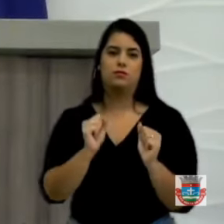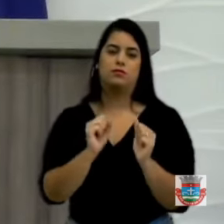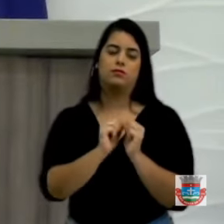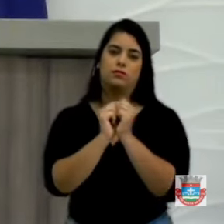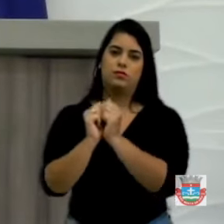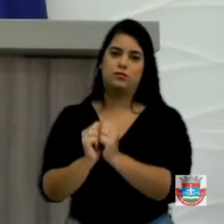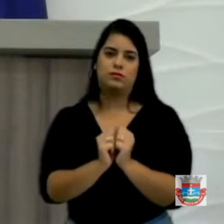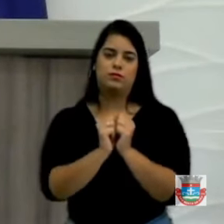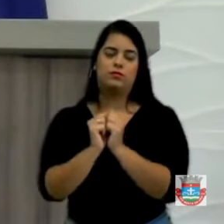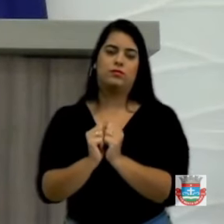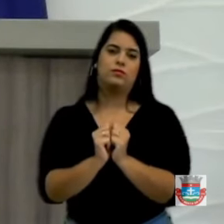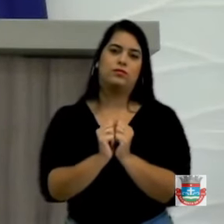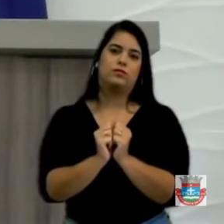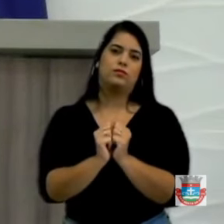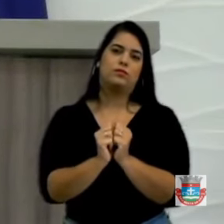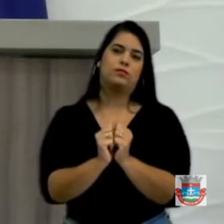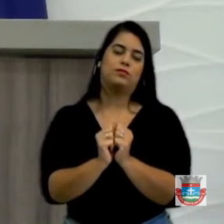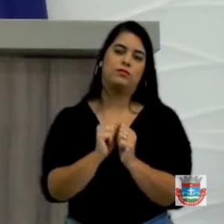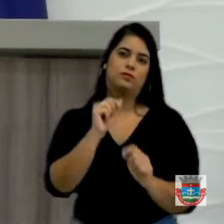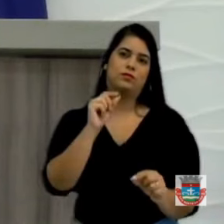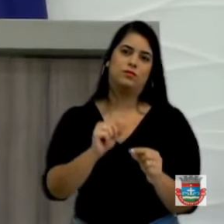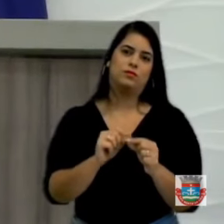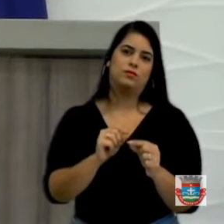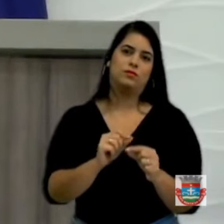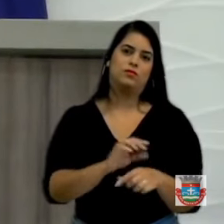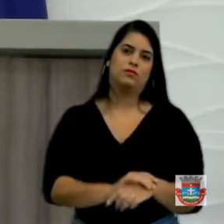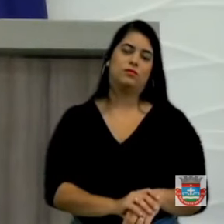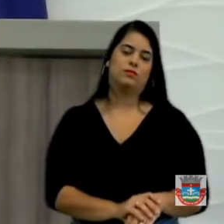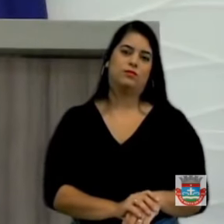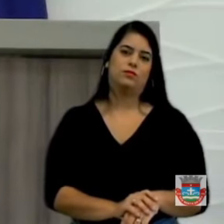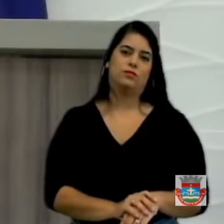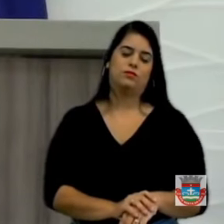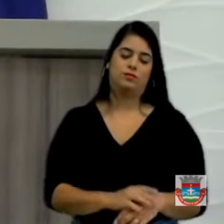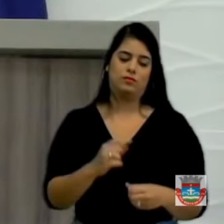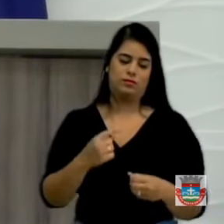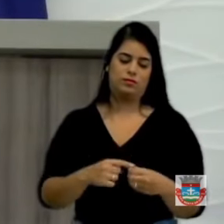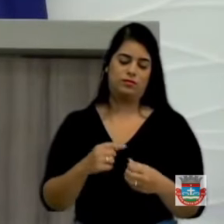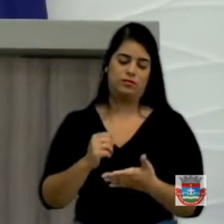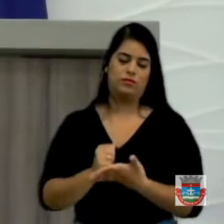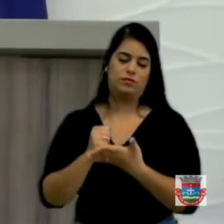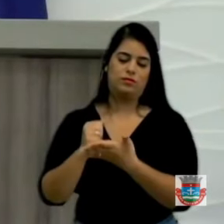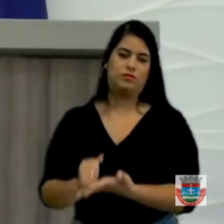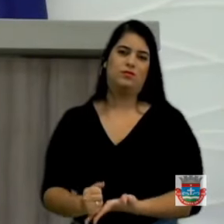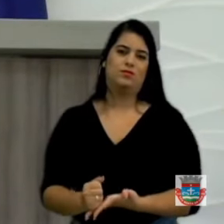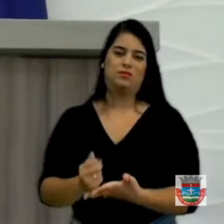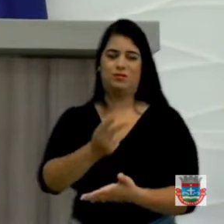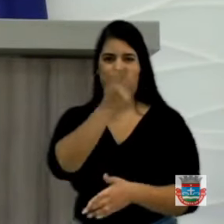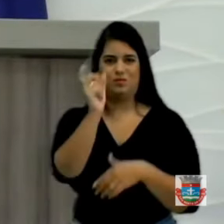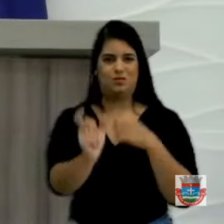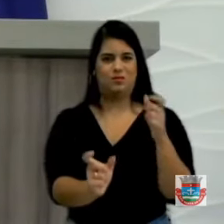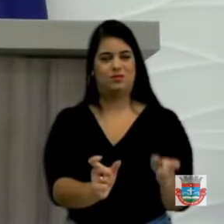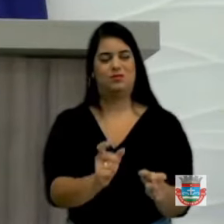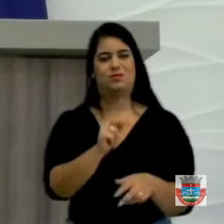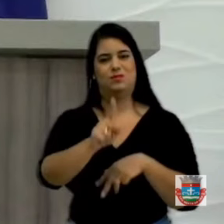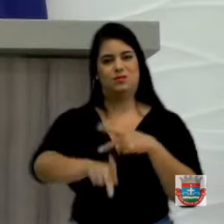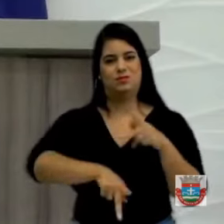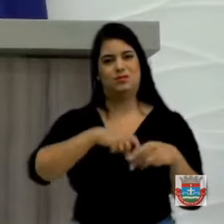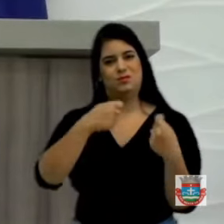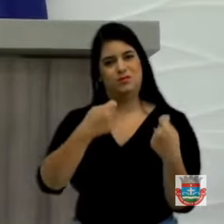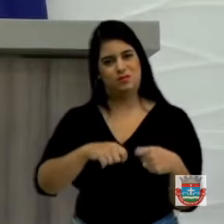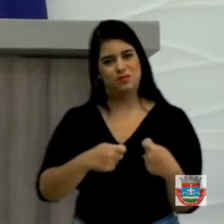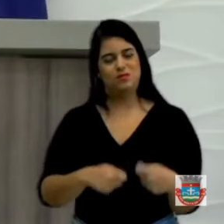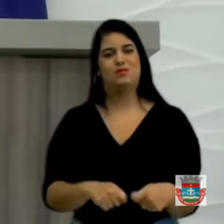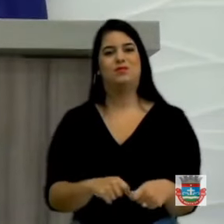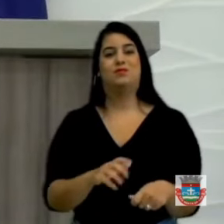ver o que vem sendo feito por nossa cidade, por nosso São Bentense, que precisam que seja